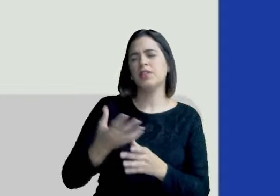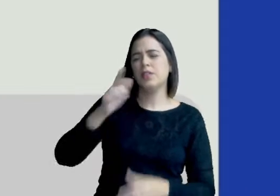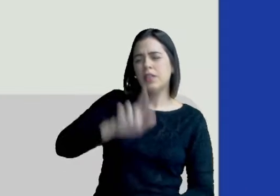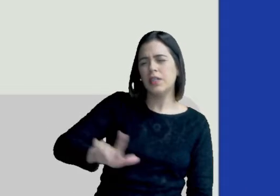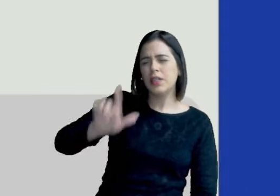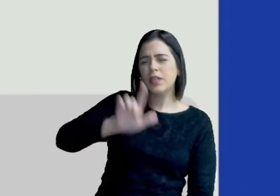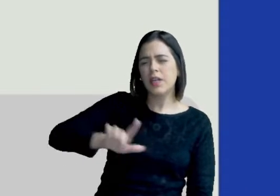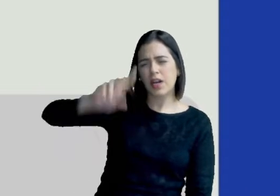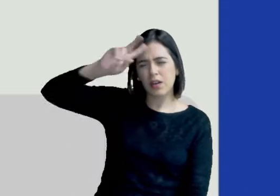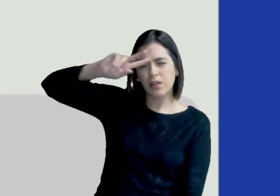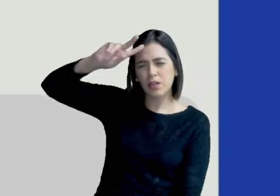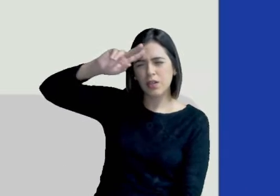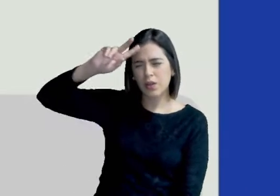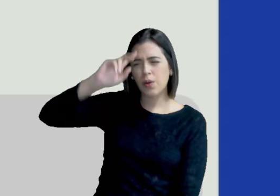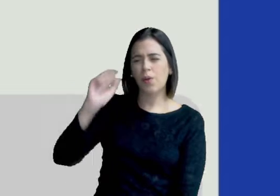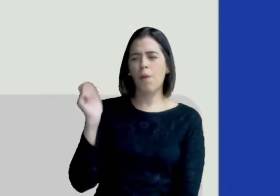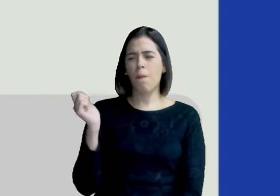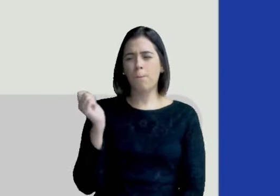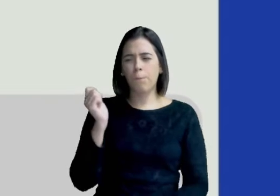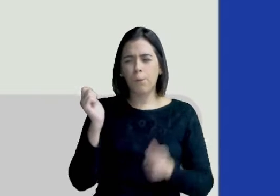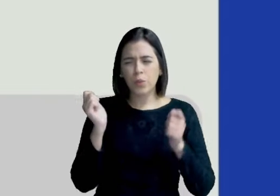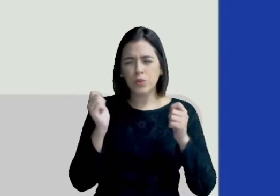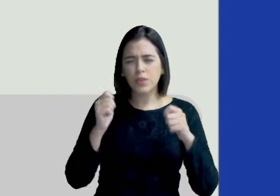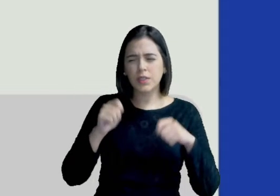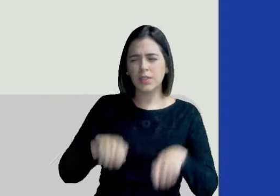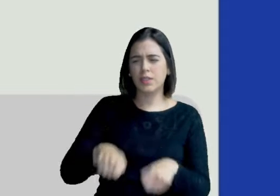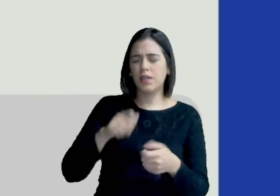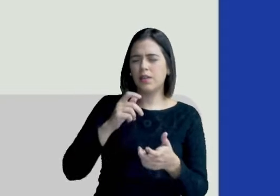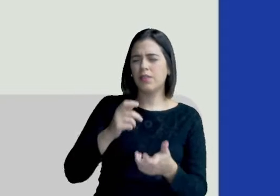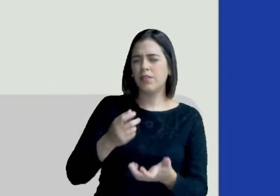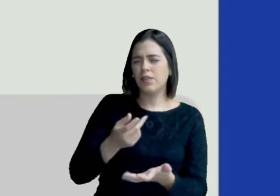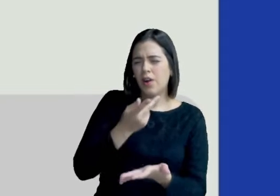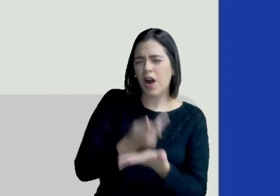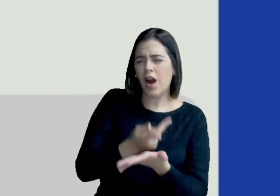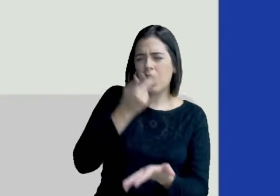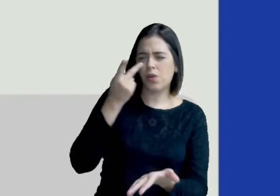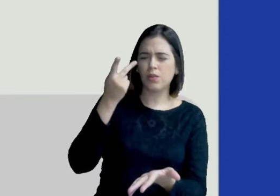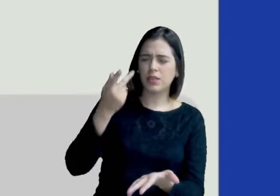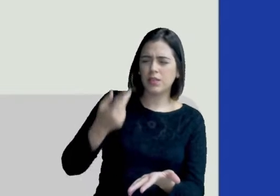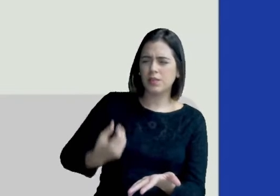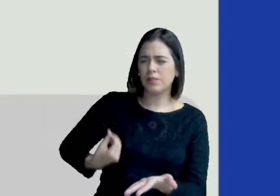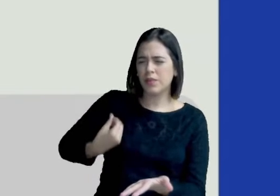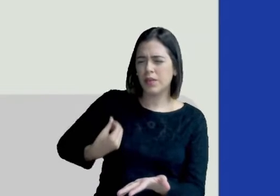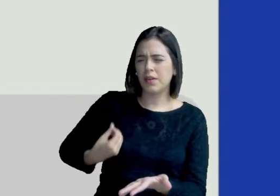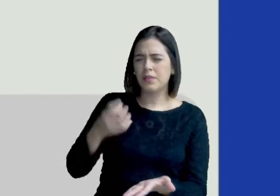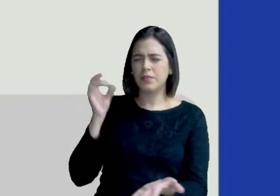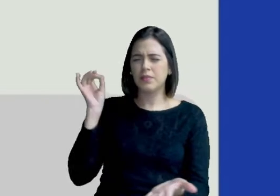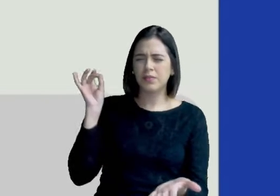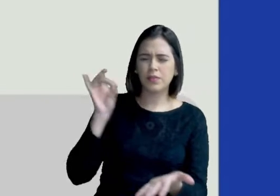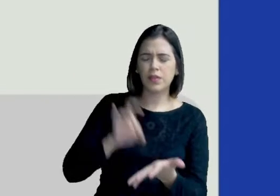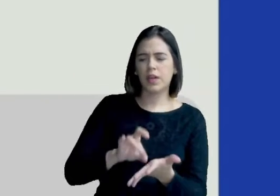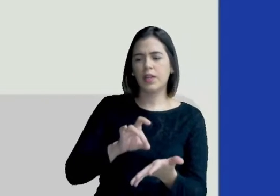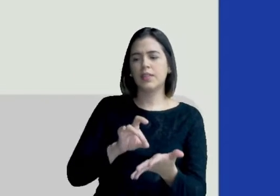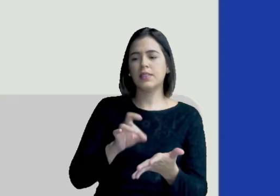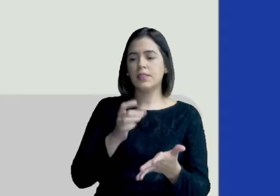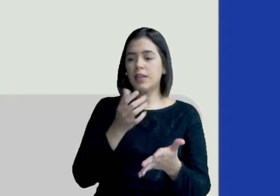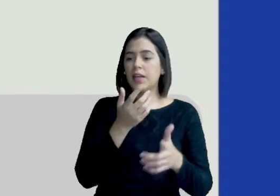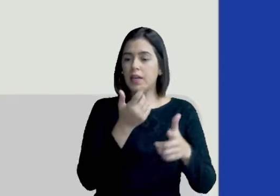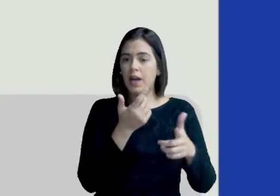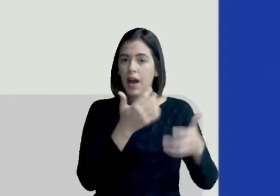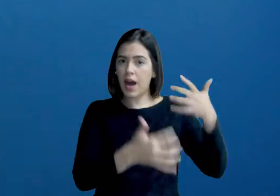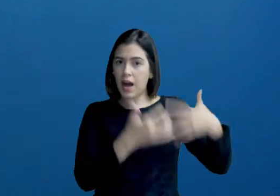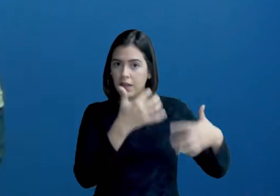hereda atributos que lhe permitem recrear a realidade sem violar a veracidade, de los